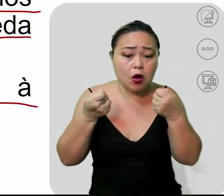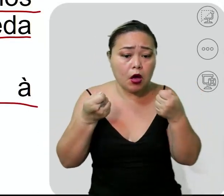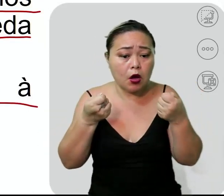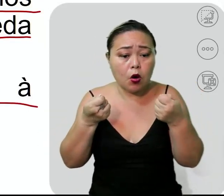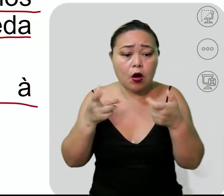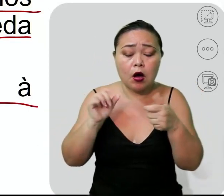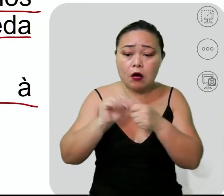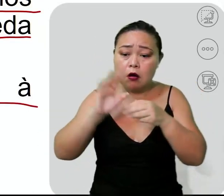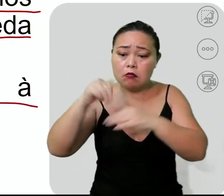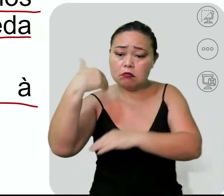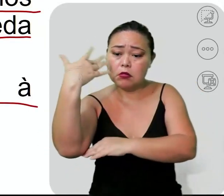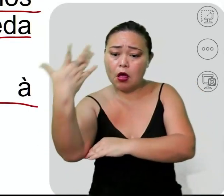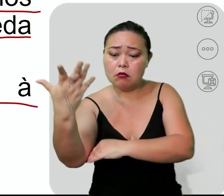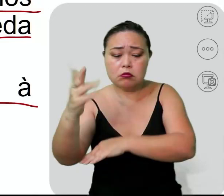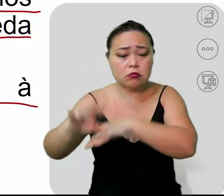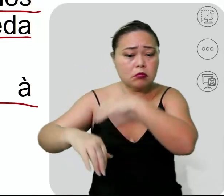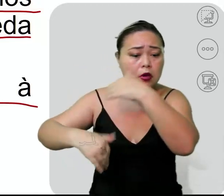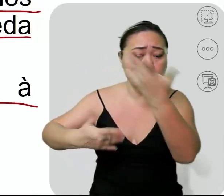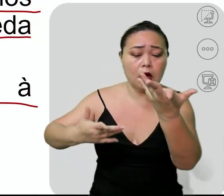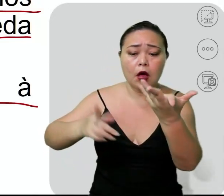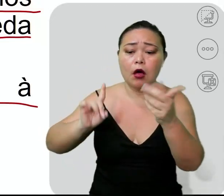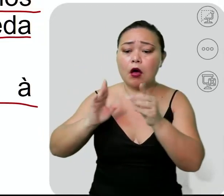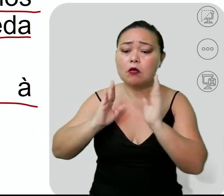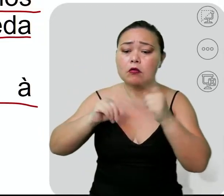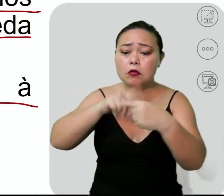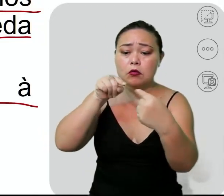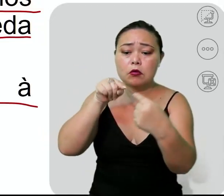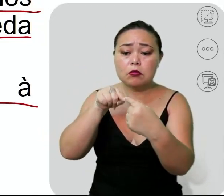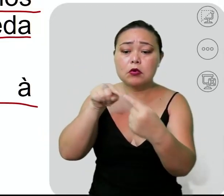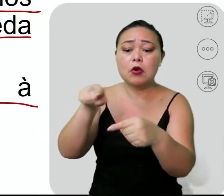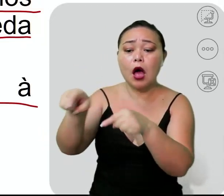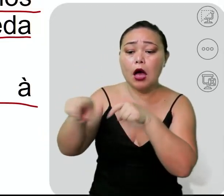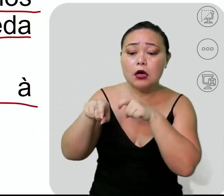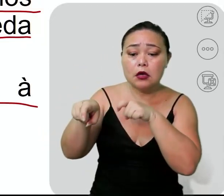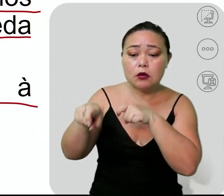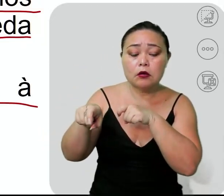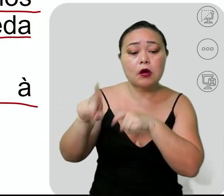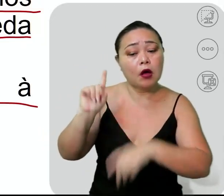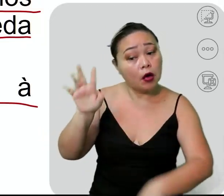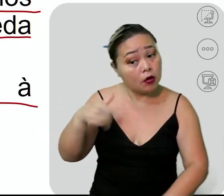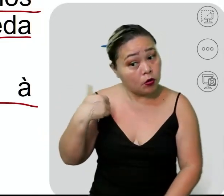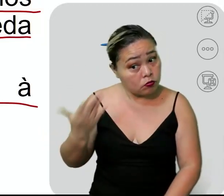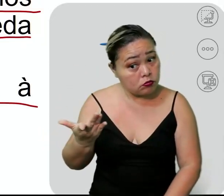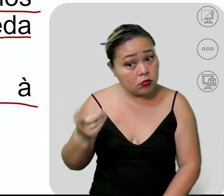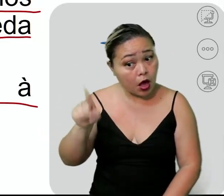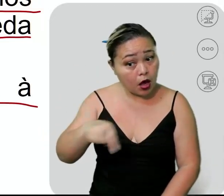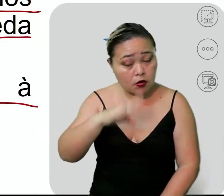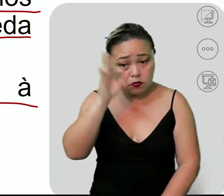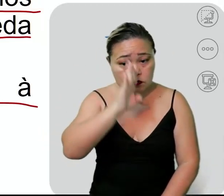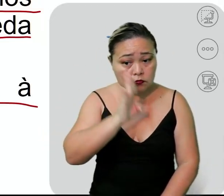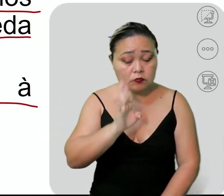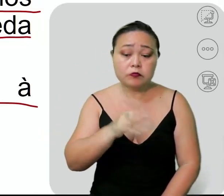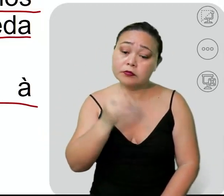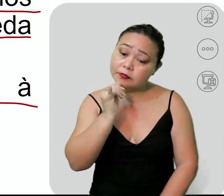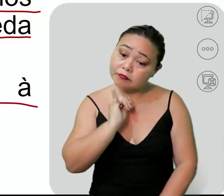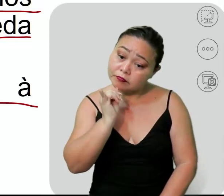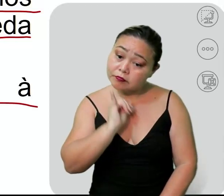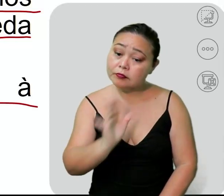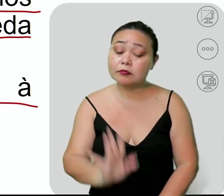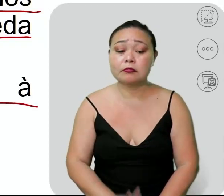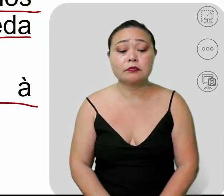resistiam à derrubada da floresta para fins agrícolas. A questão do Brasil, senhores, por